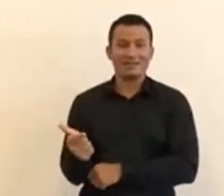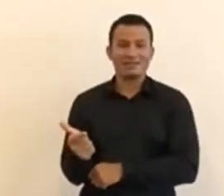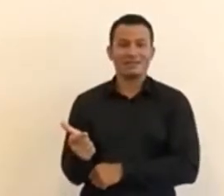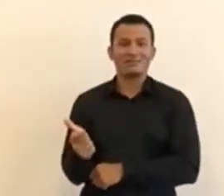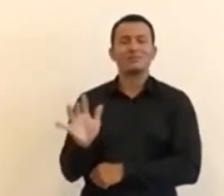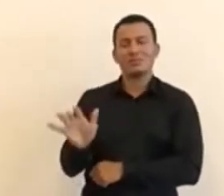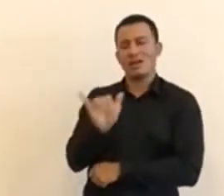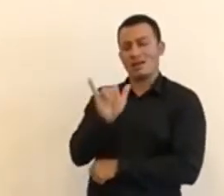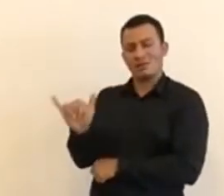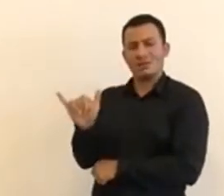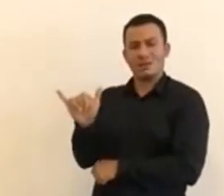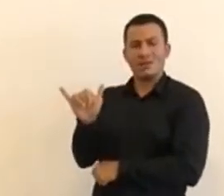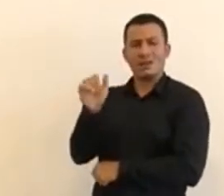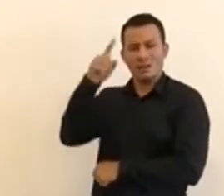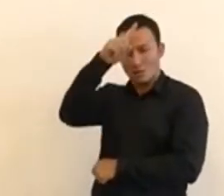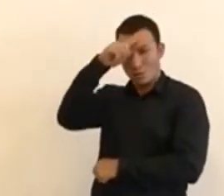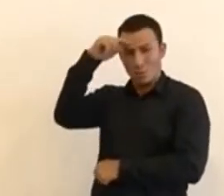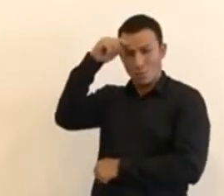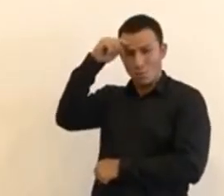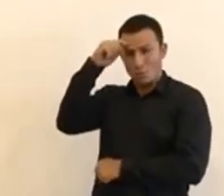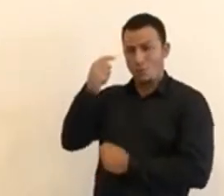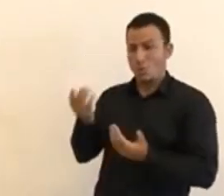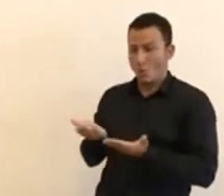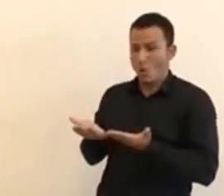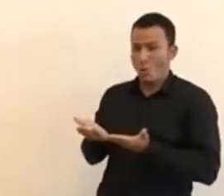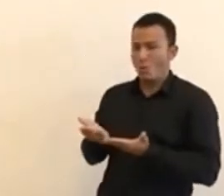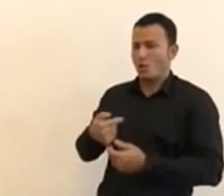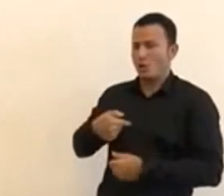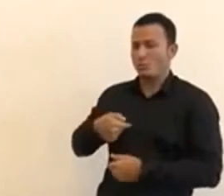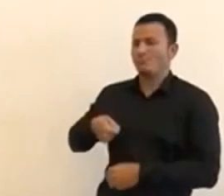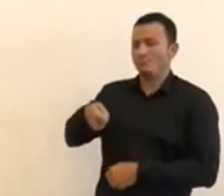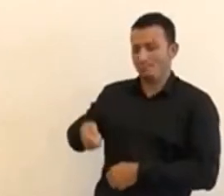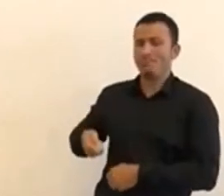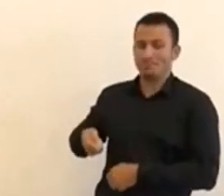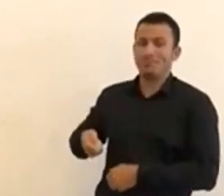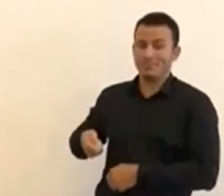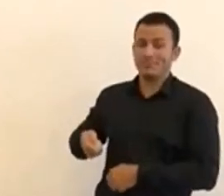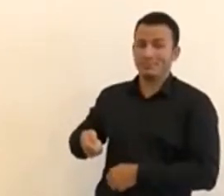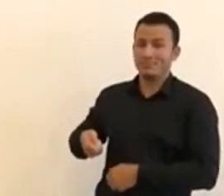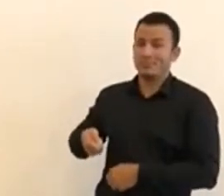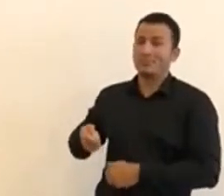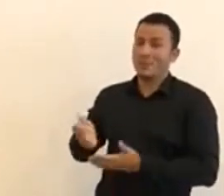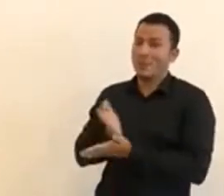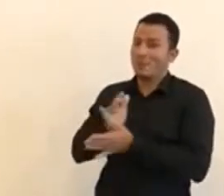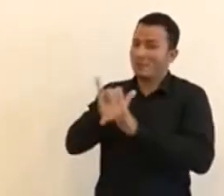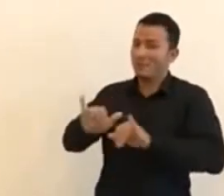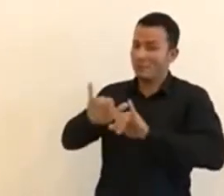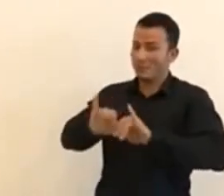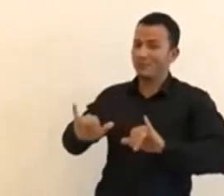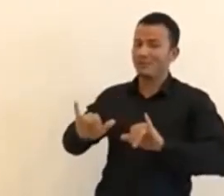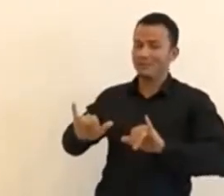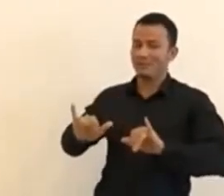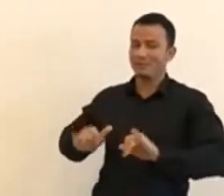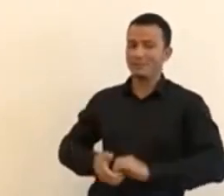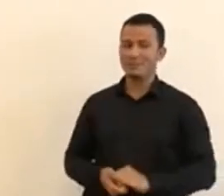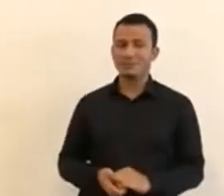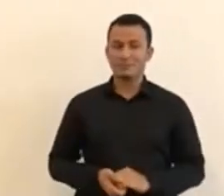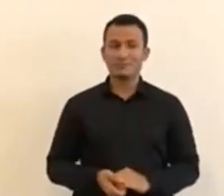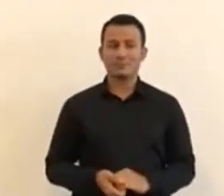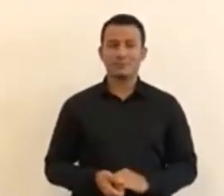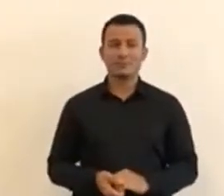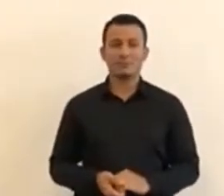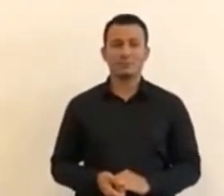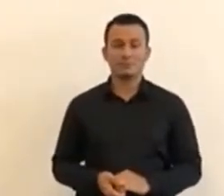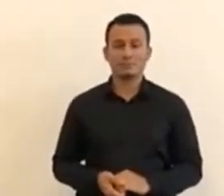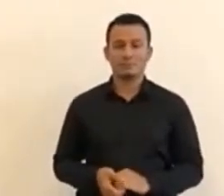Avisei o Wilson ontem que hoje eu seria um pouco mais incisivo em algumas palavras. Nós